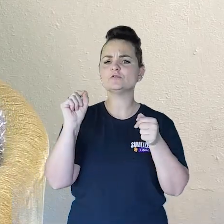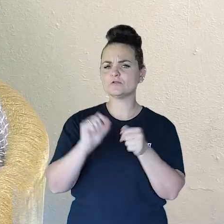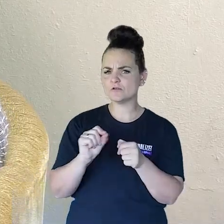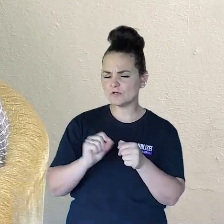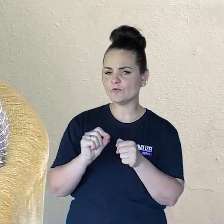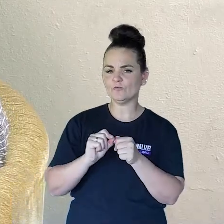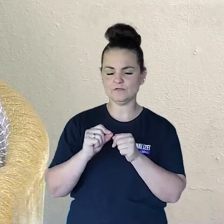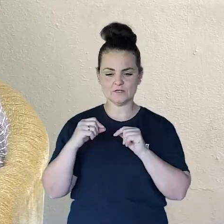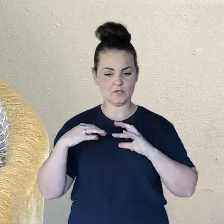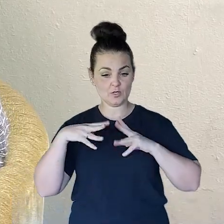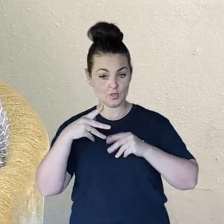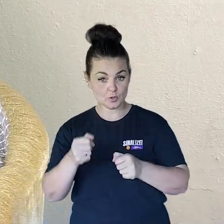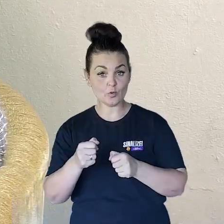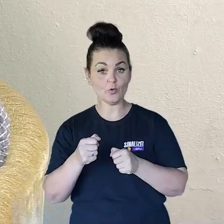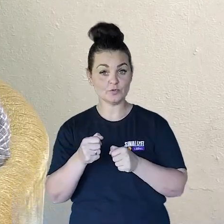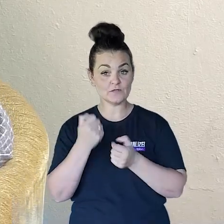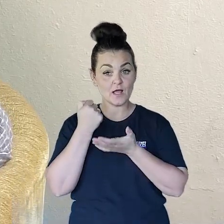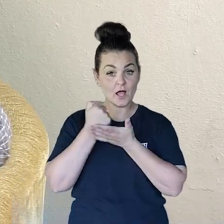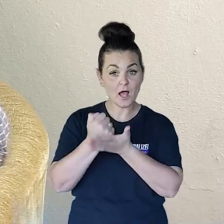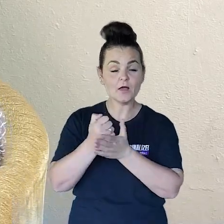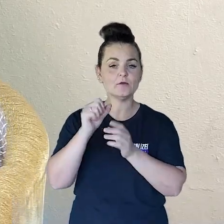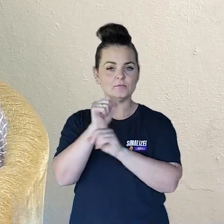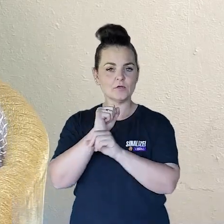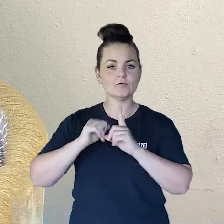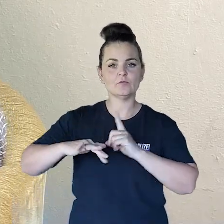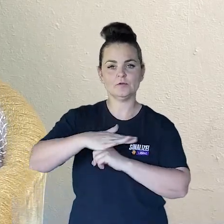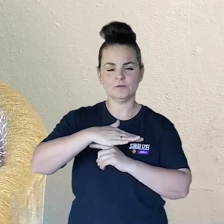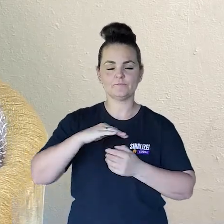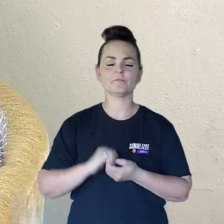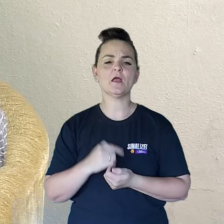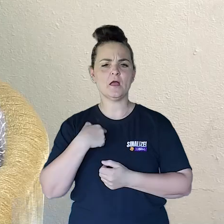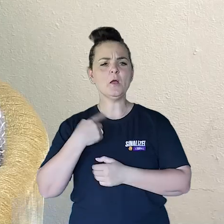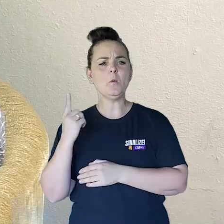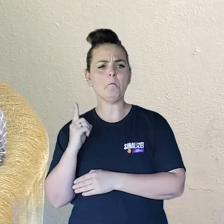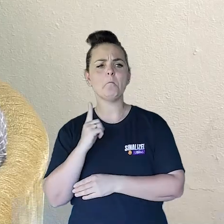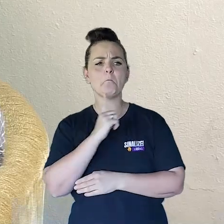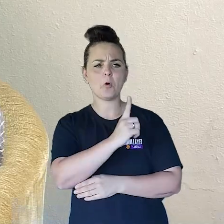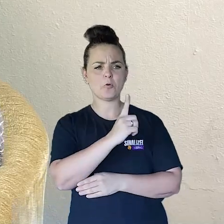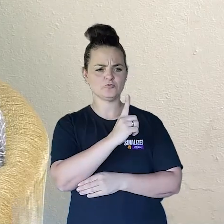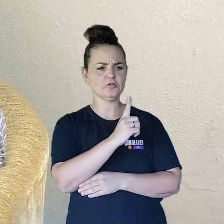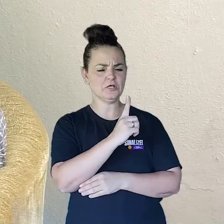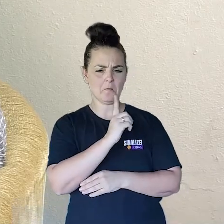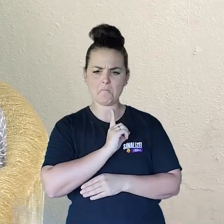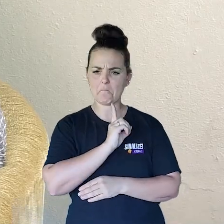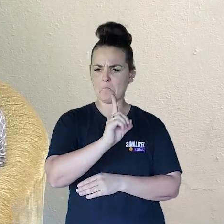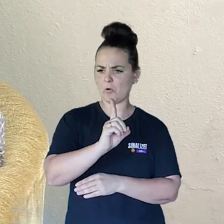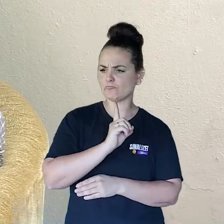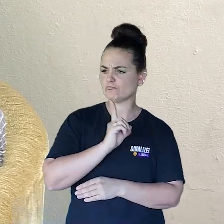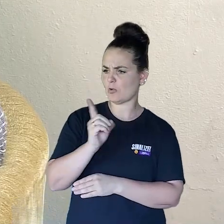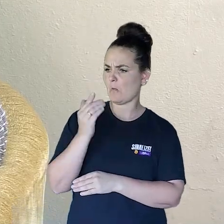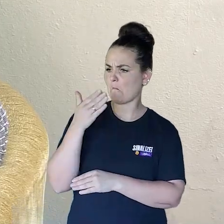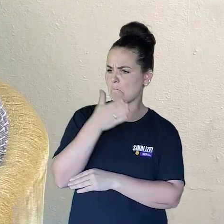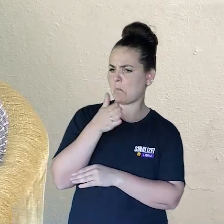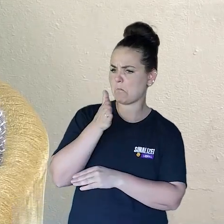fato impactaram na nossa sociedade. Hoje eu já posso passar em diversas regiões da nossa cidade,